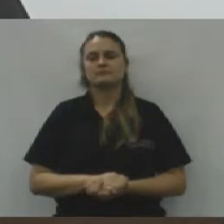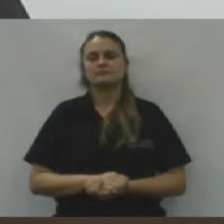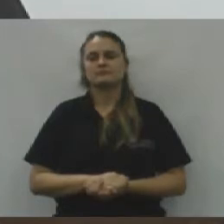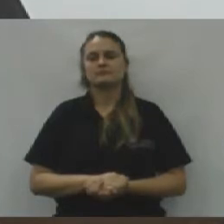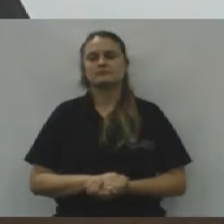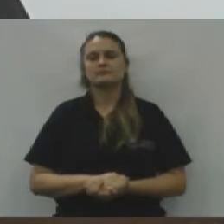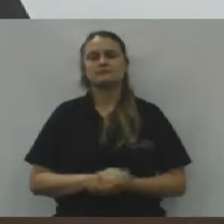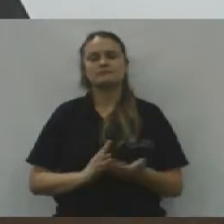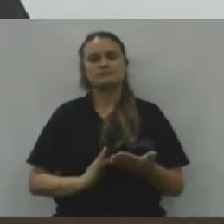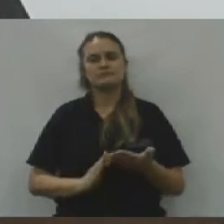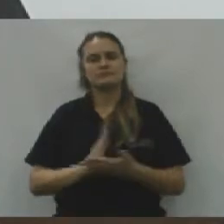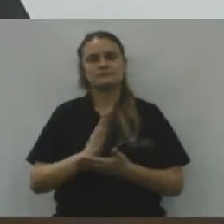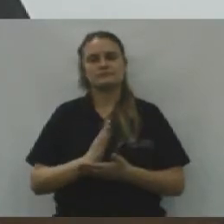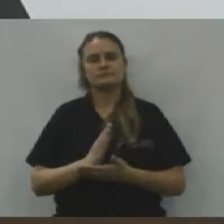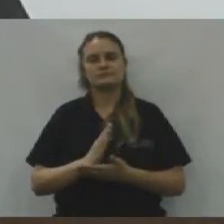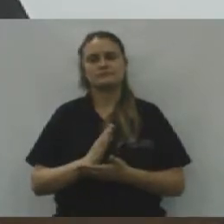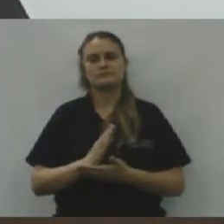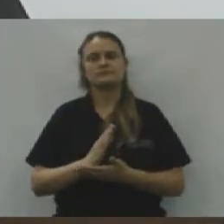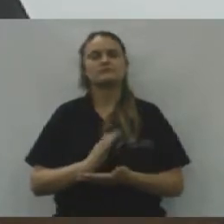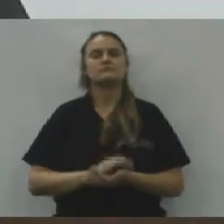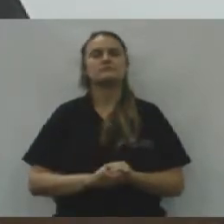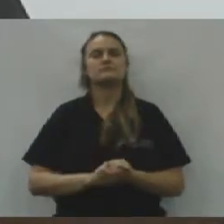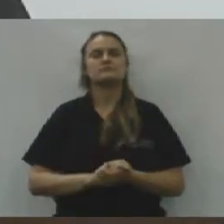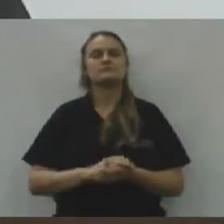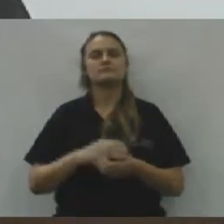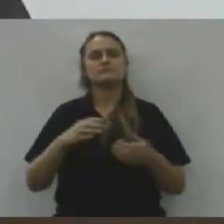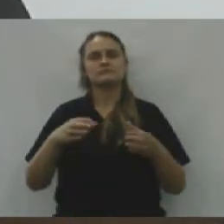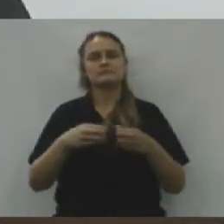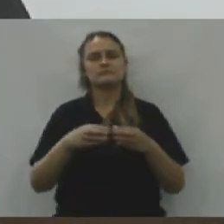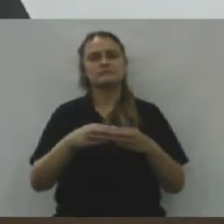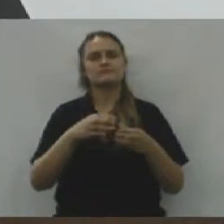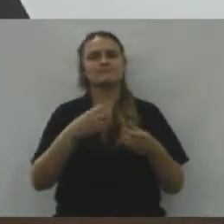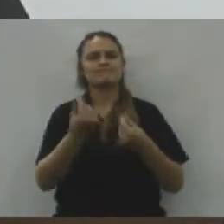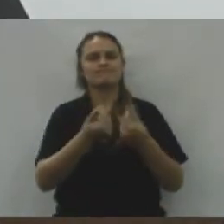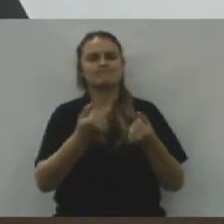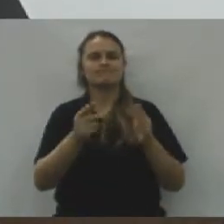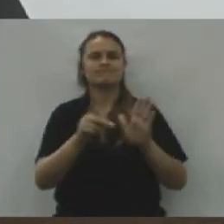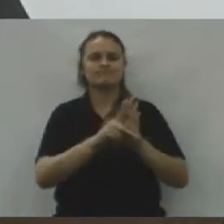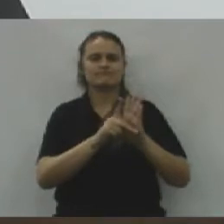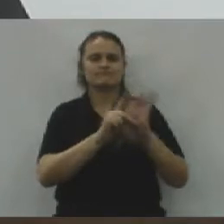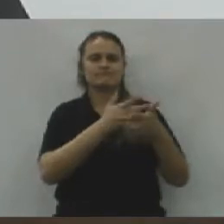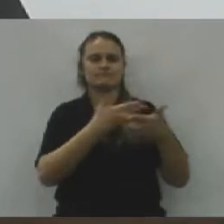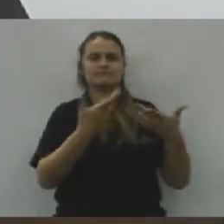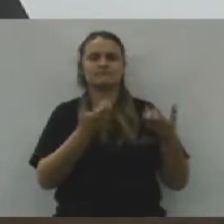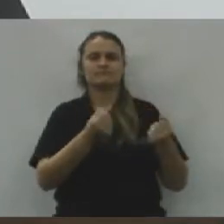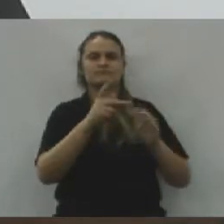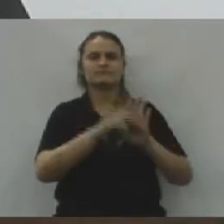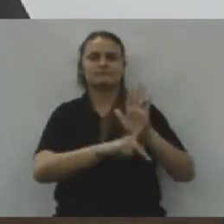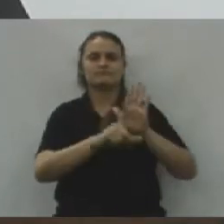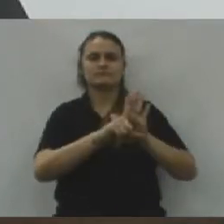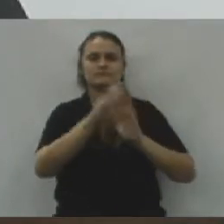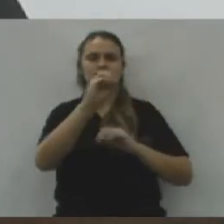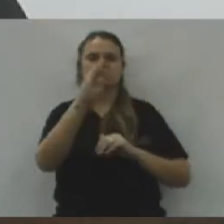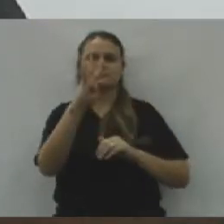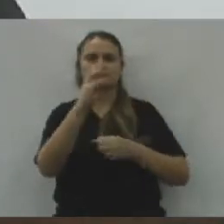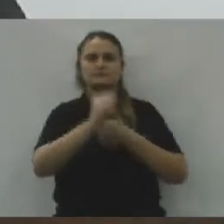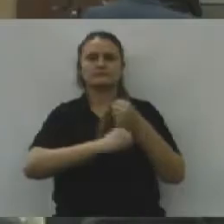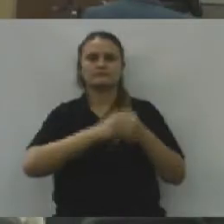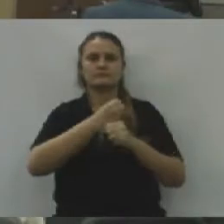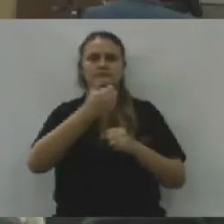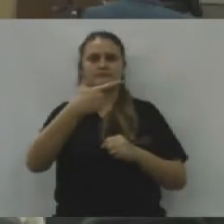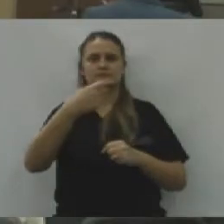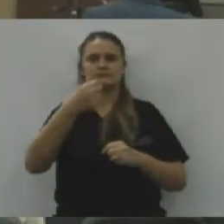Aprovado o parecer fundamentado da Comissão de Finanças, Orçamento e Patrimônio, favorável ao projeto de lei ordinário número